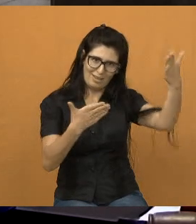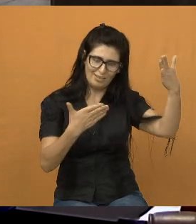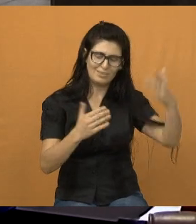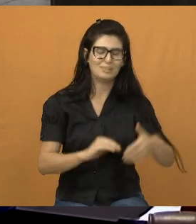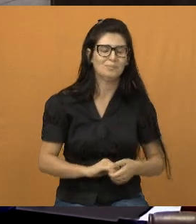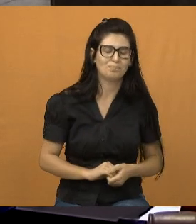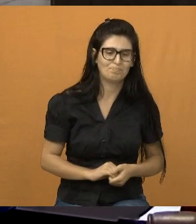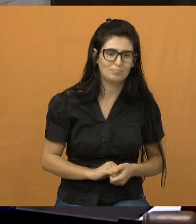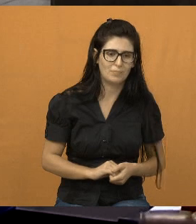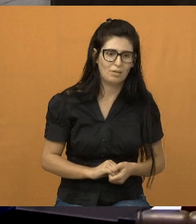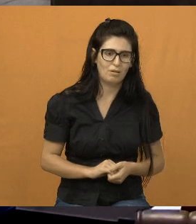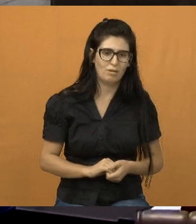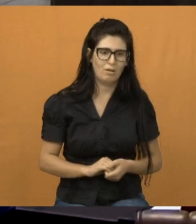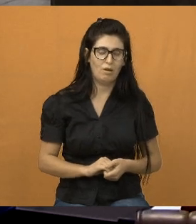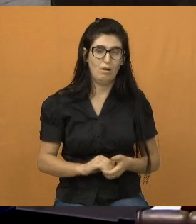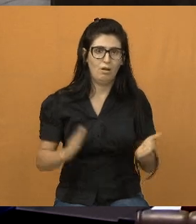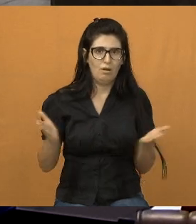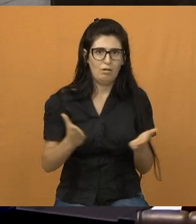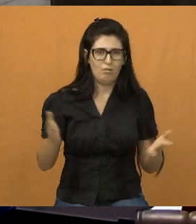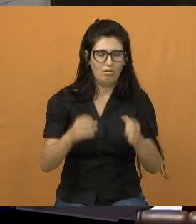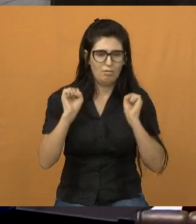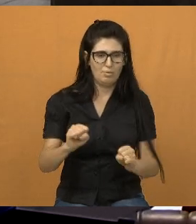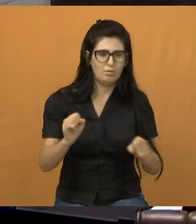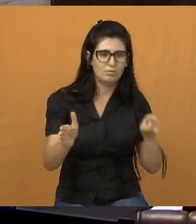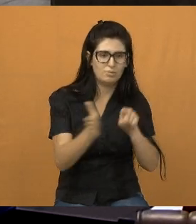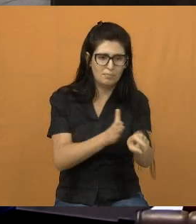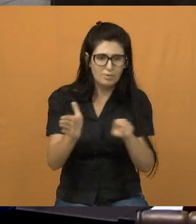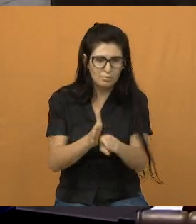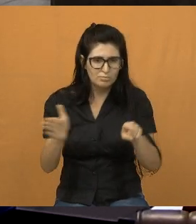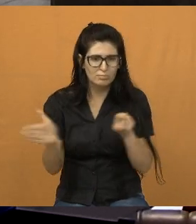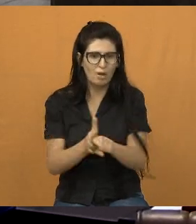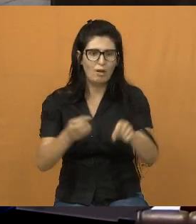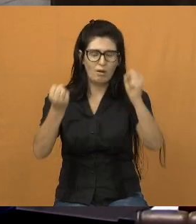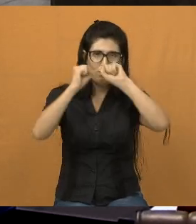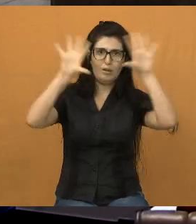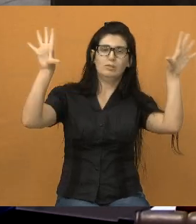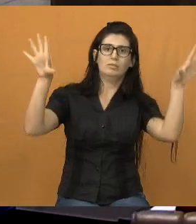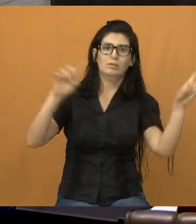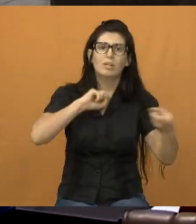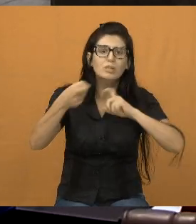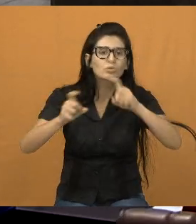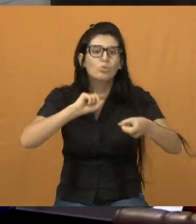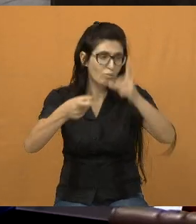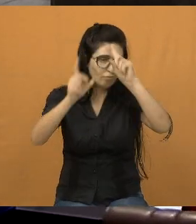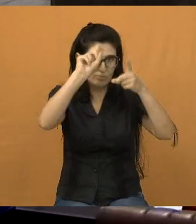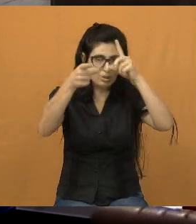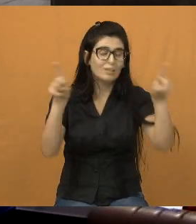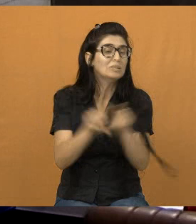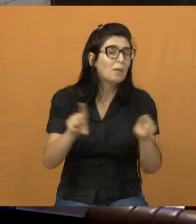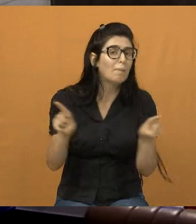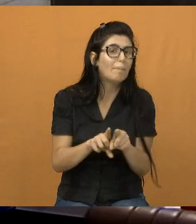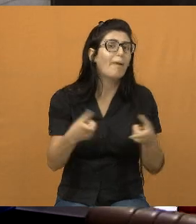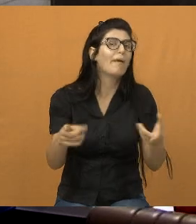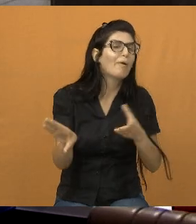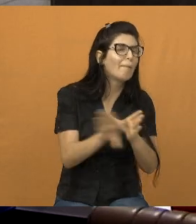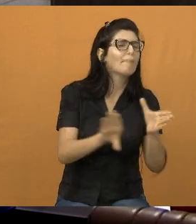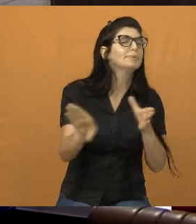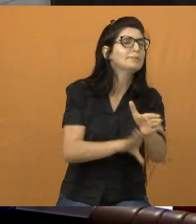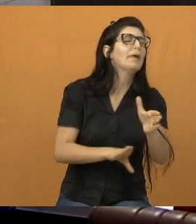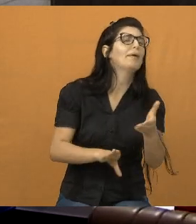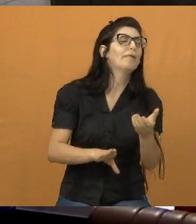A gente deixa aberto para perguntas, esclarecimentos, dúvidas e sugestões.